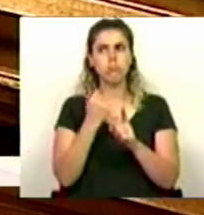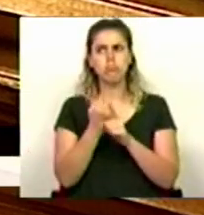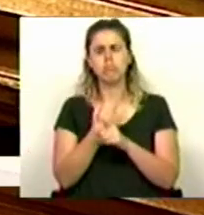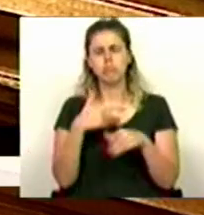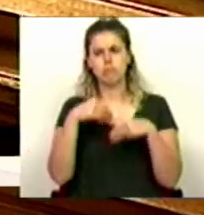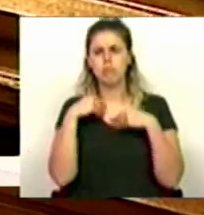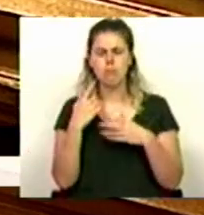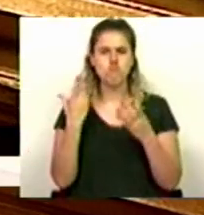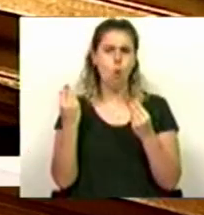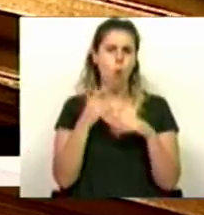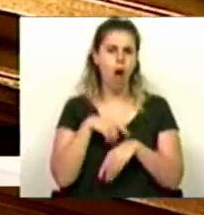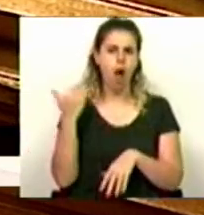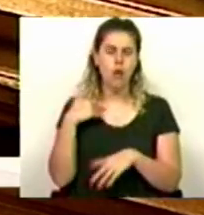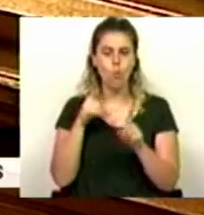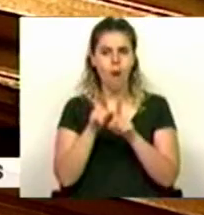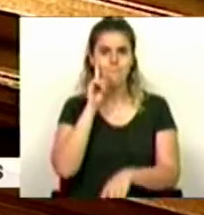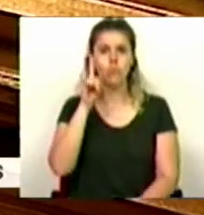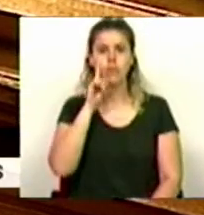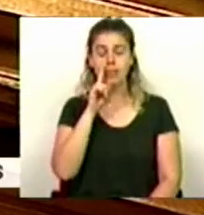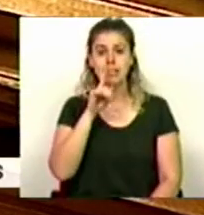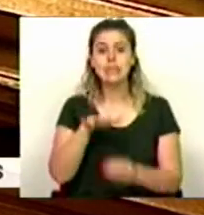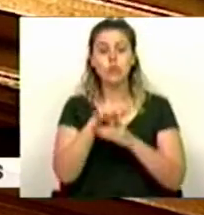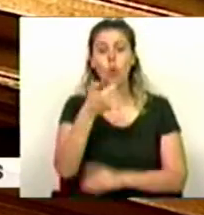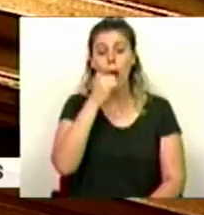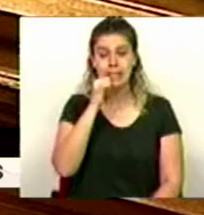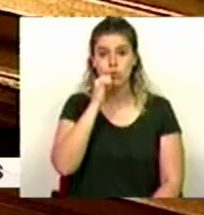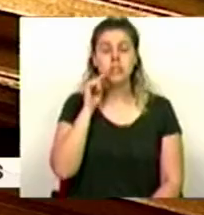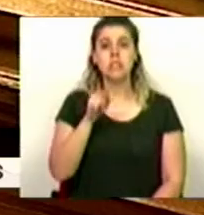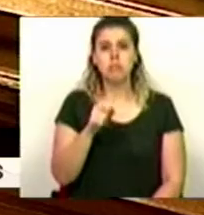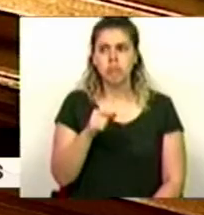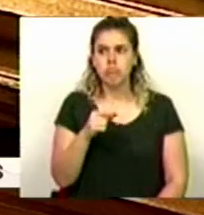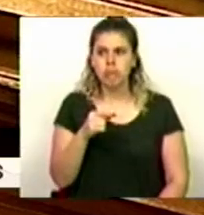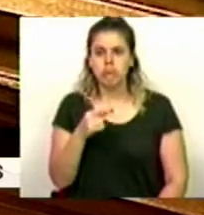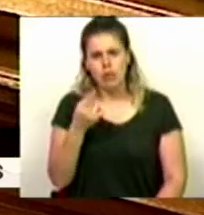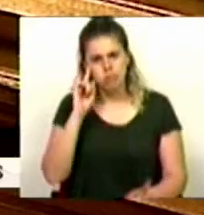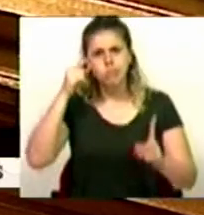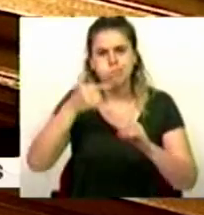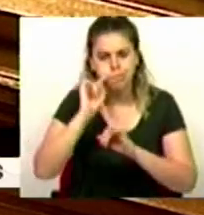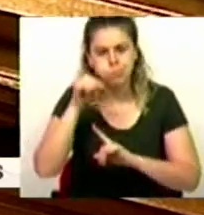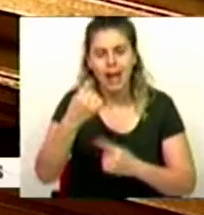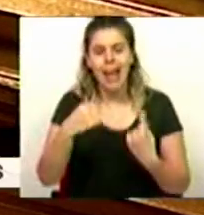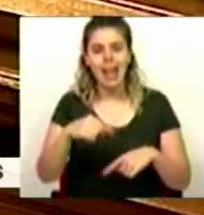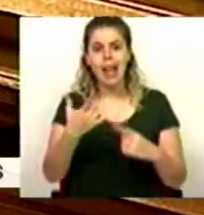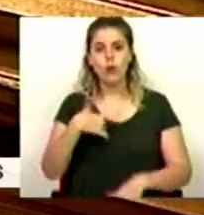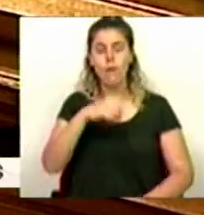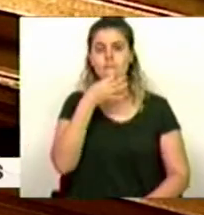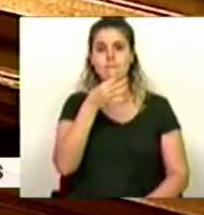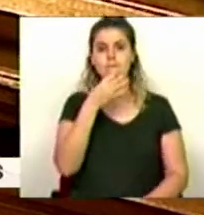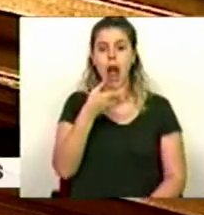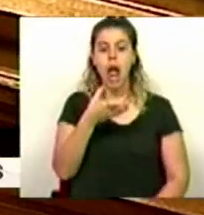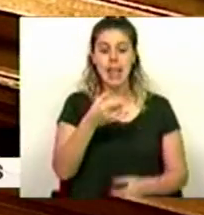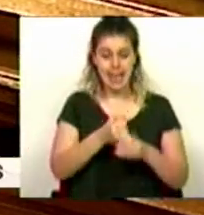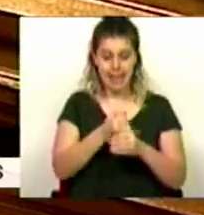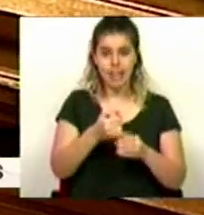muito assumida como vital. No caso dos Açores, isto tem uma pertinência muito particular. Nós estamos a falar de